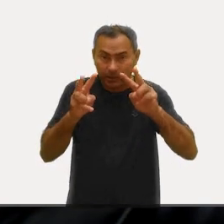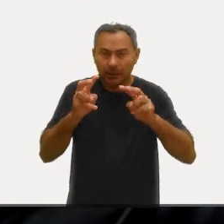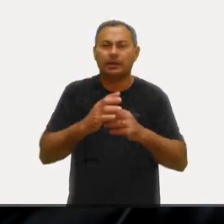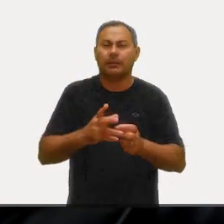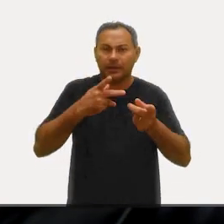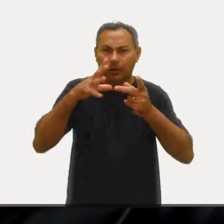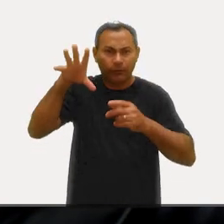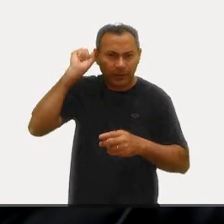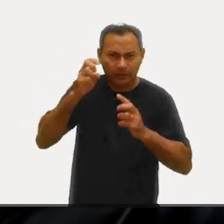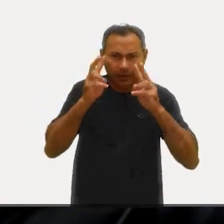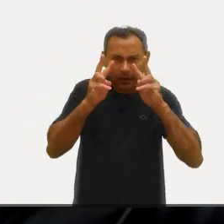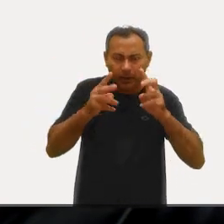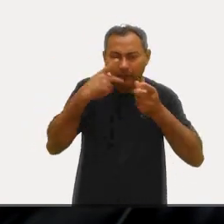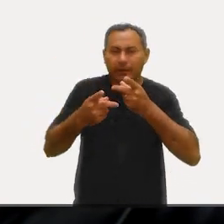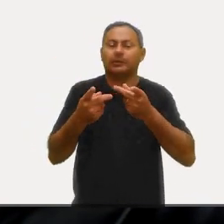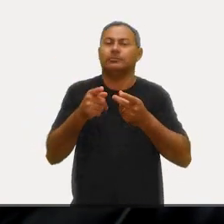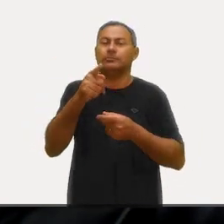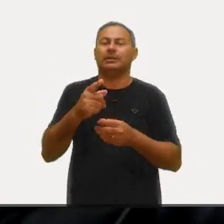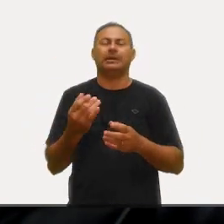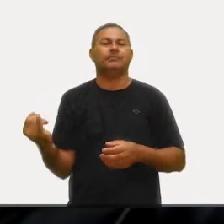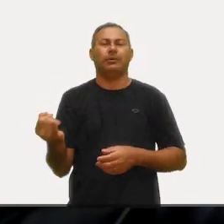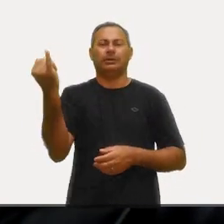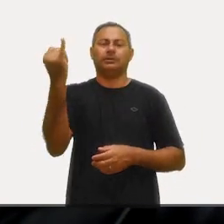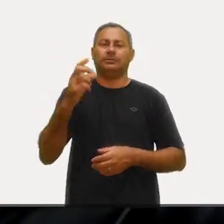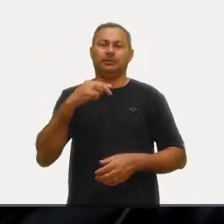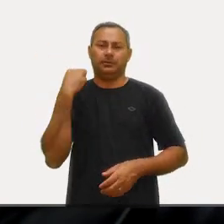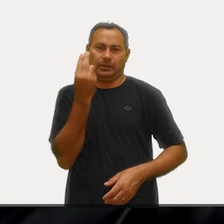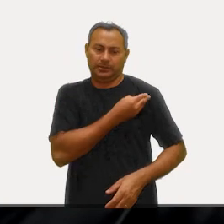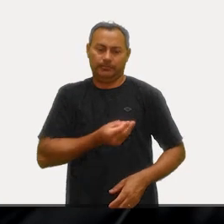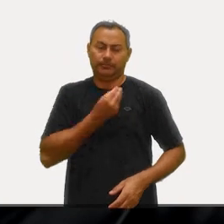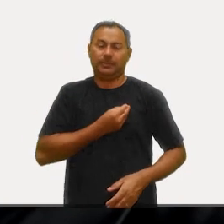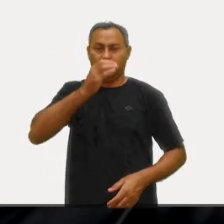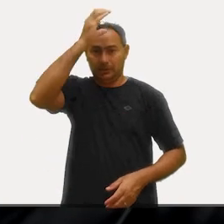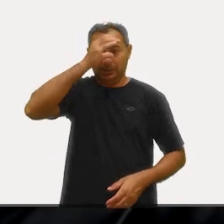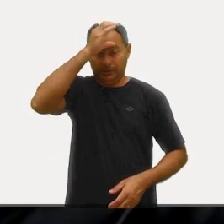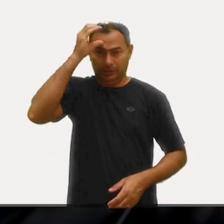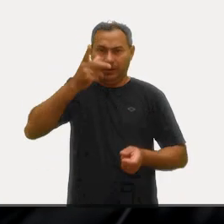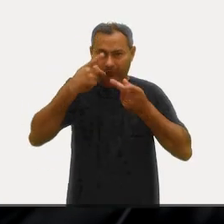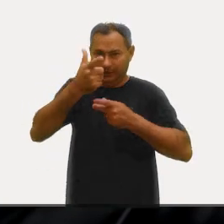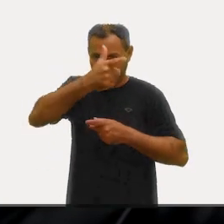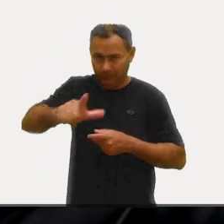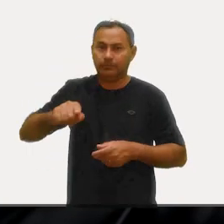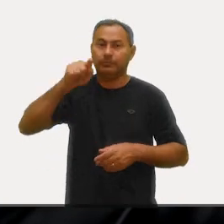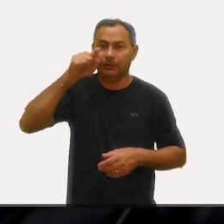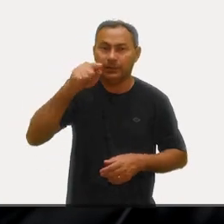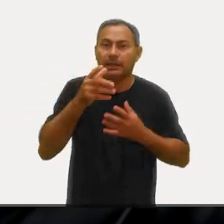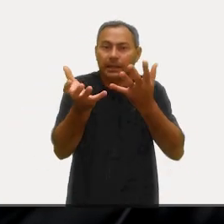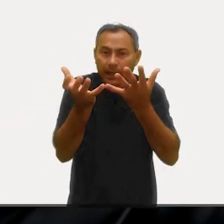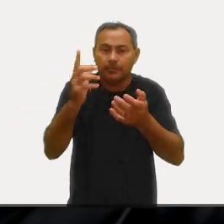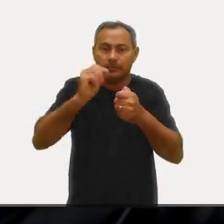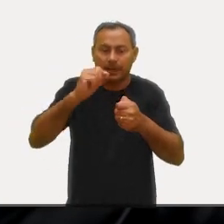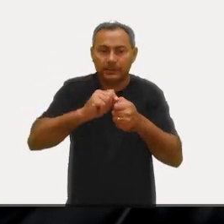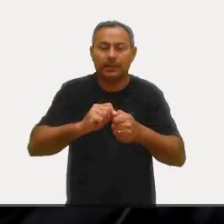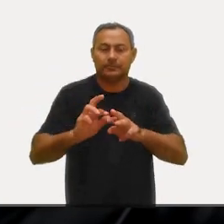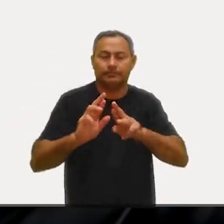ouvinte, eu repeti isso aí porque é muito importante para a nossa vida como cristãos, para você que